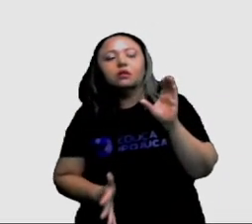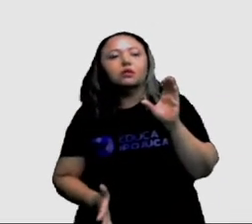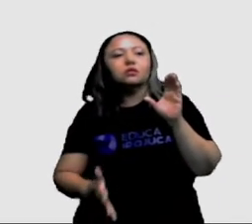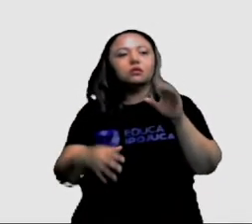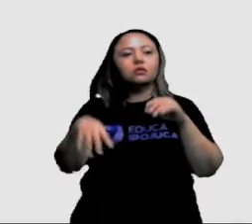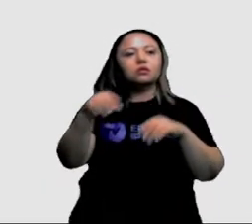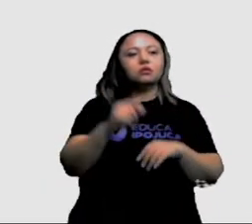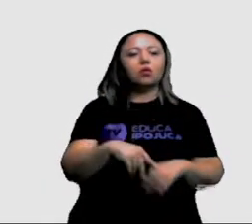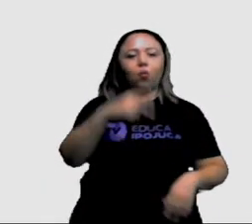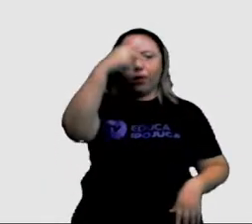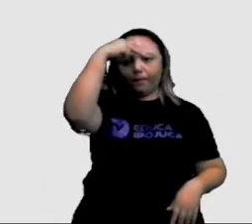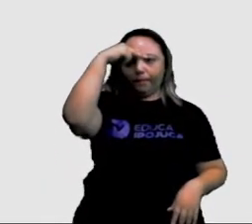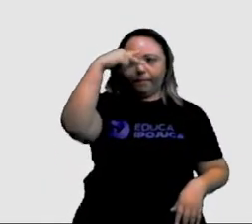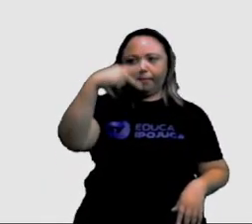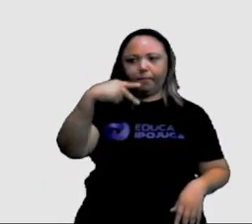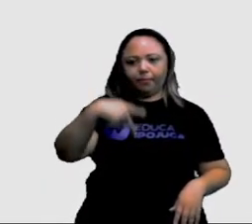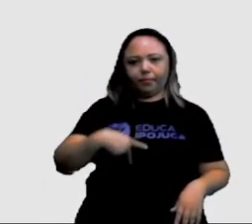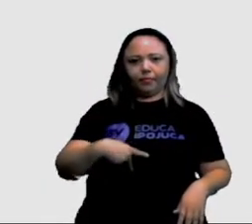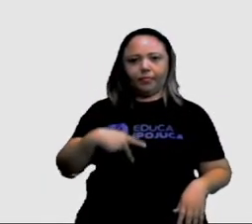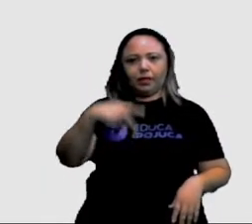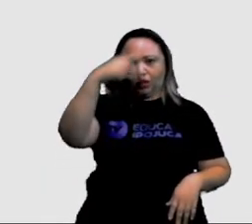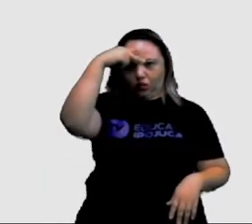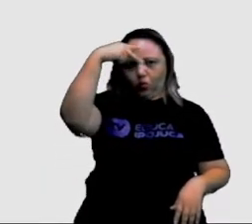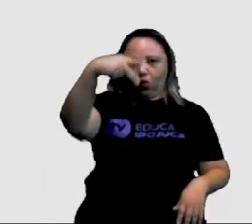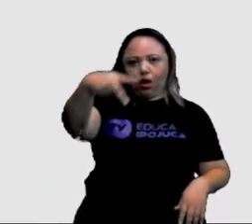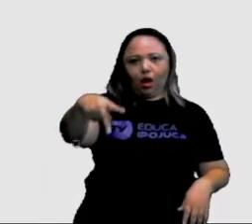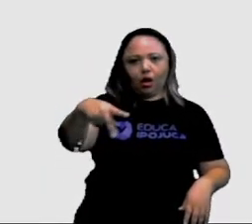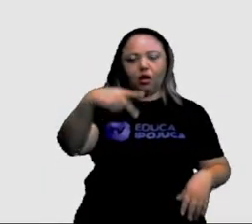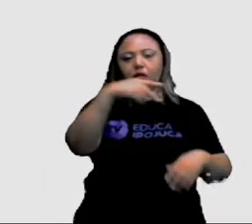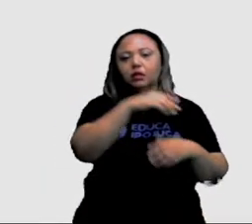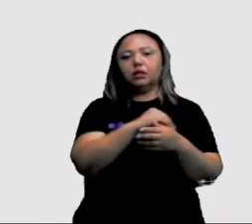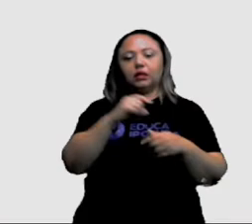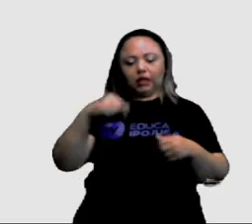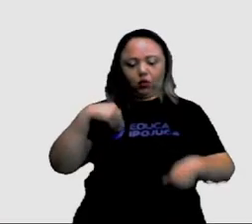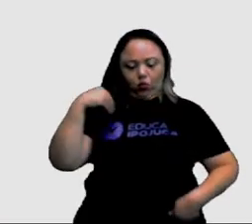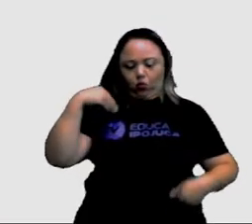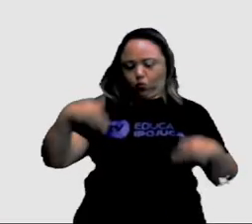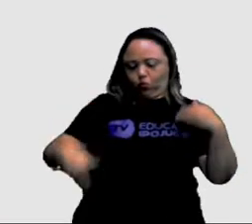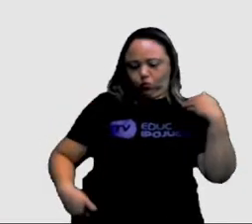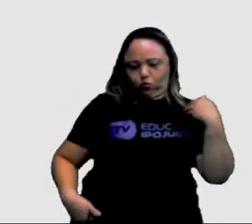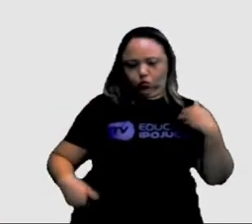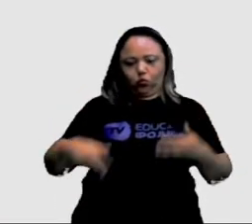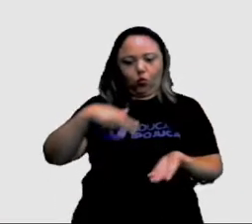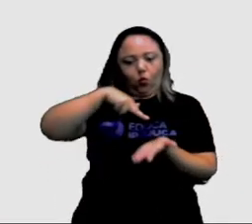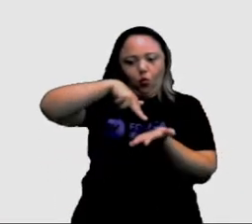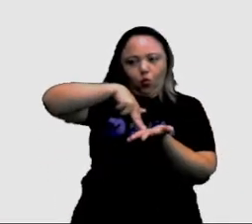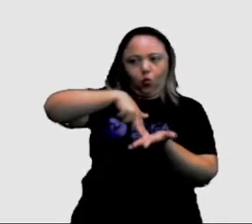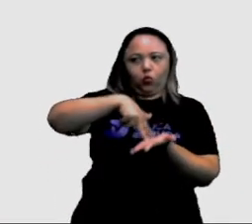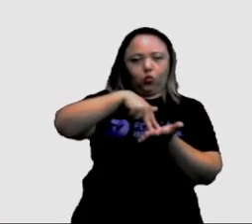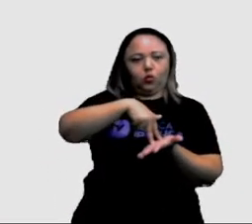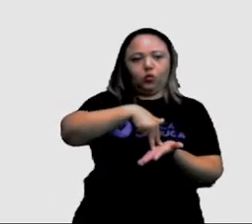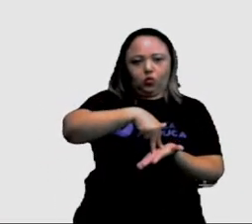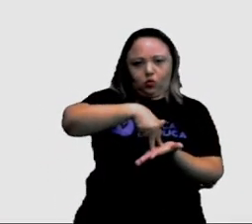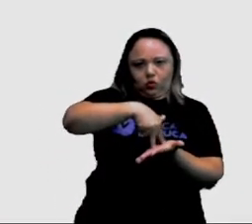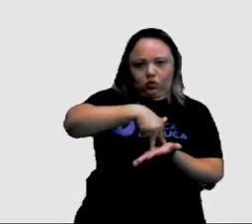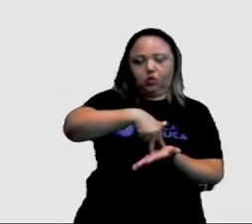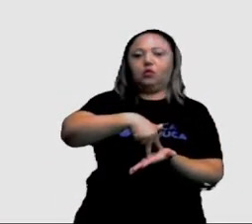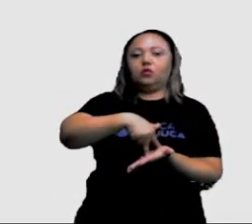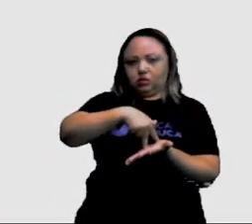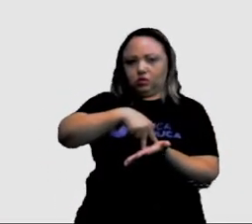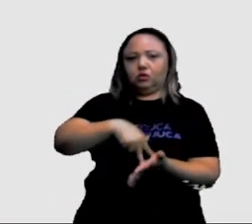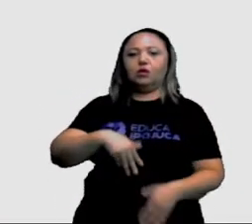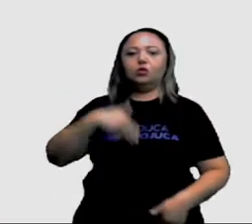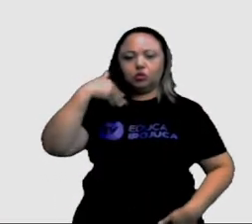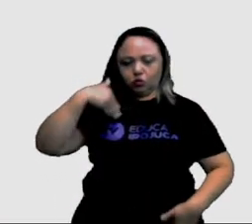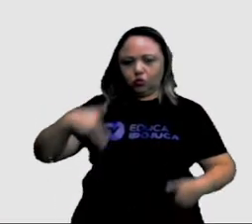atribuída a uma pessoa que tem o controle total de seu corpo, tá? Podendo se mover com rapidez, né?